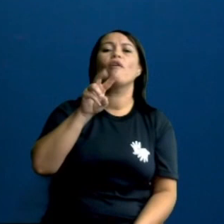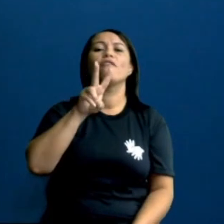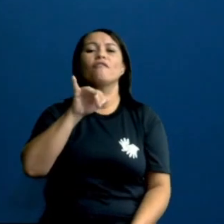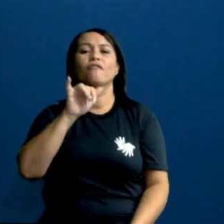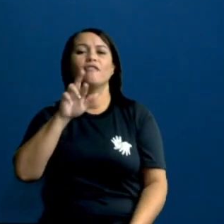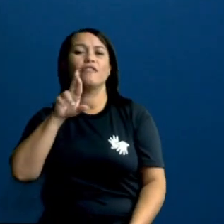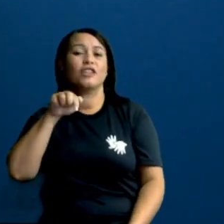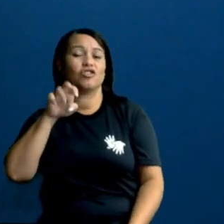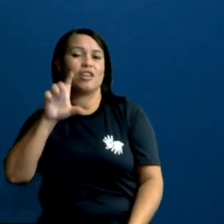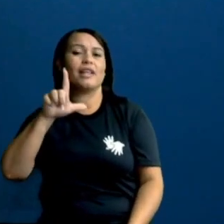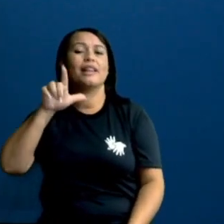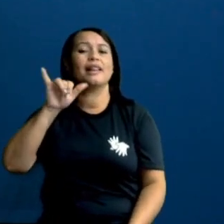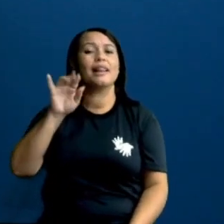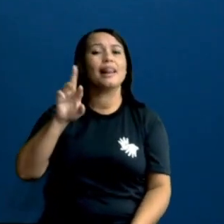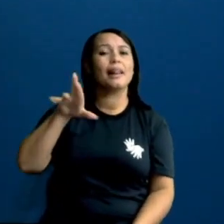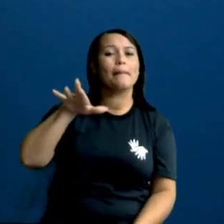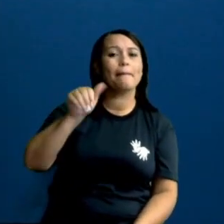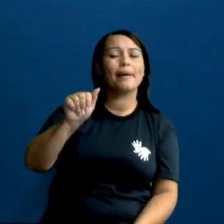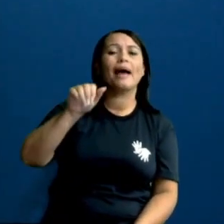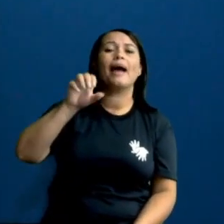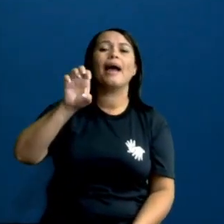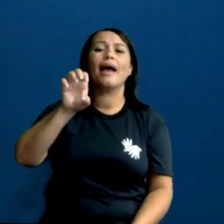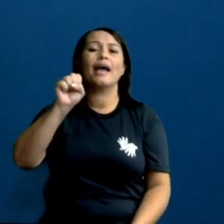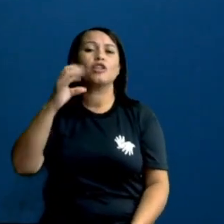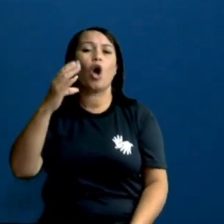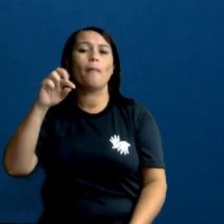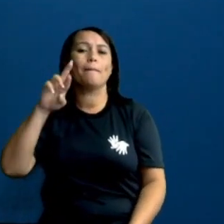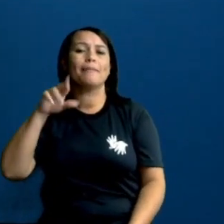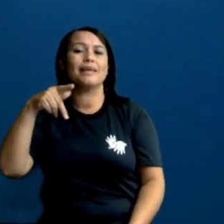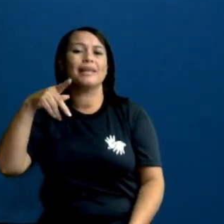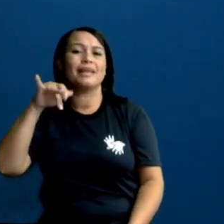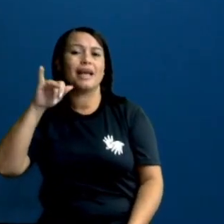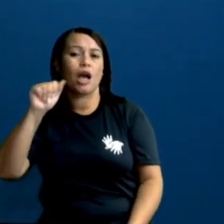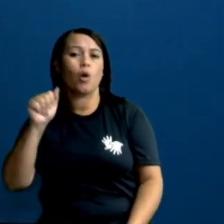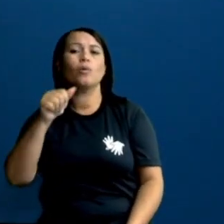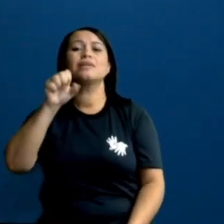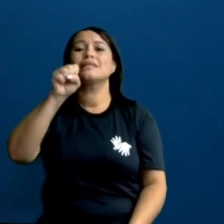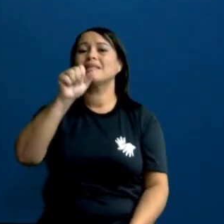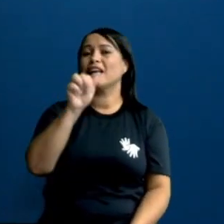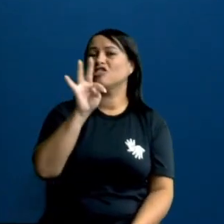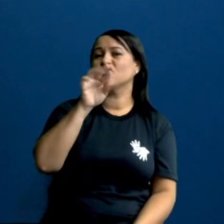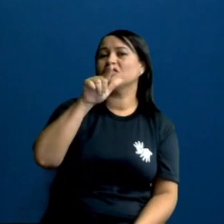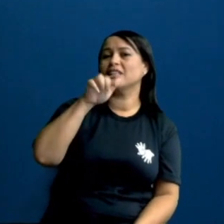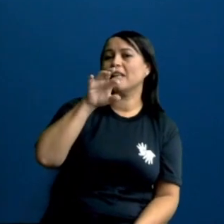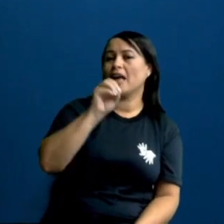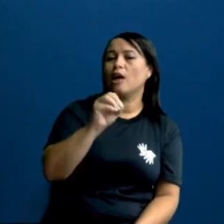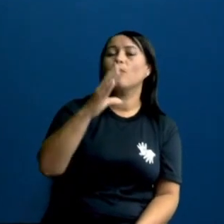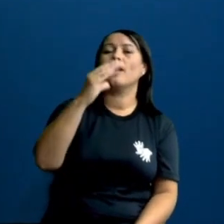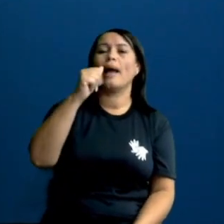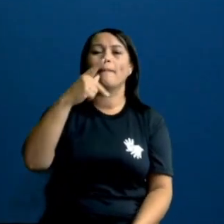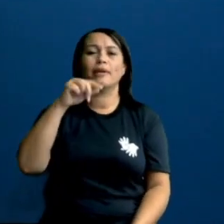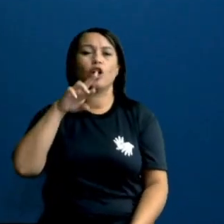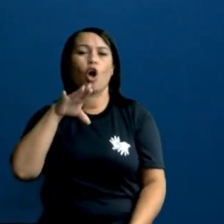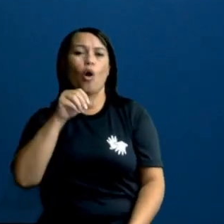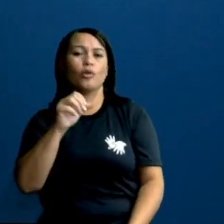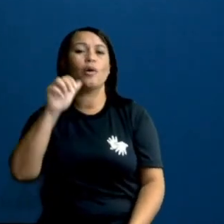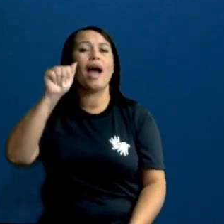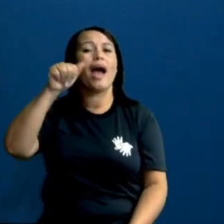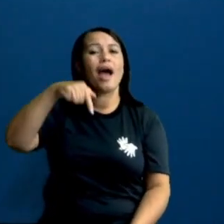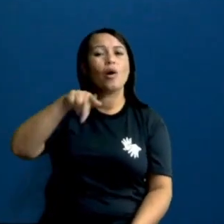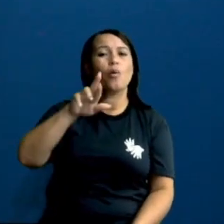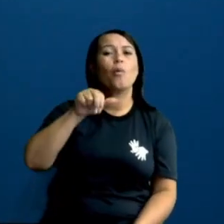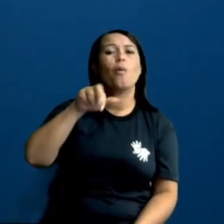Virgem, Libra, Escorpião, Sagitário, Capricórnio, Aquário